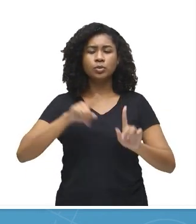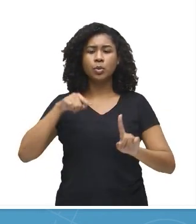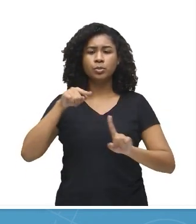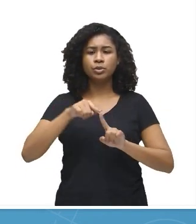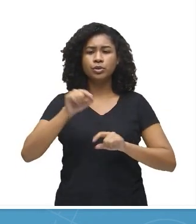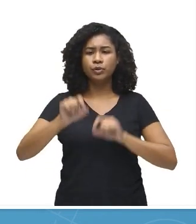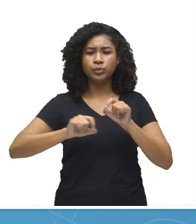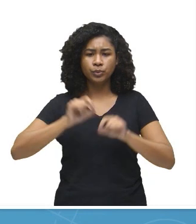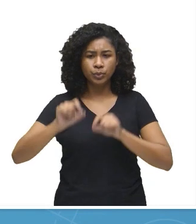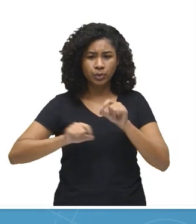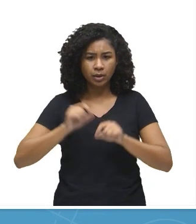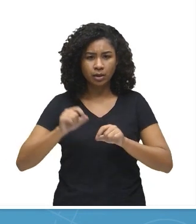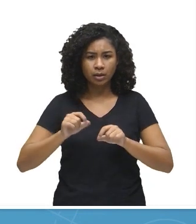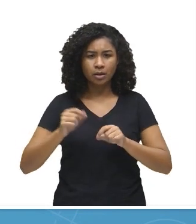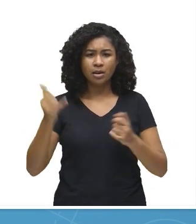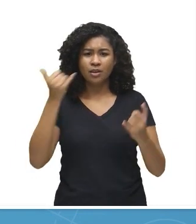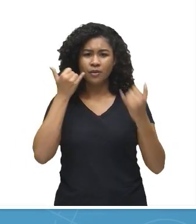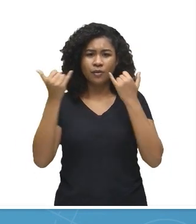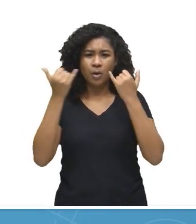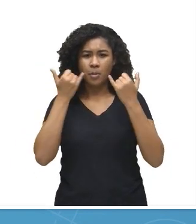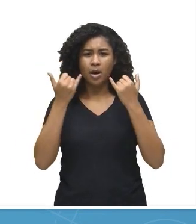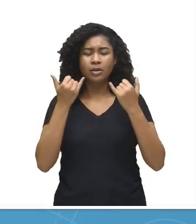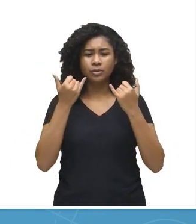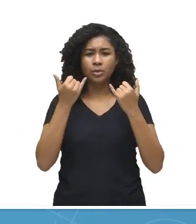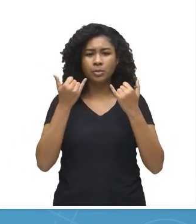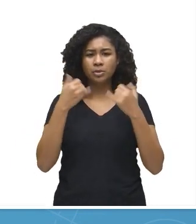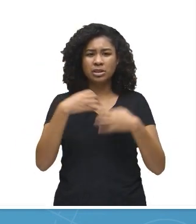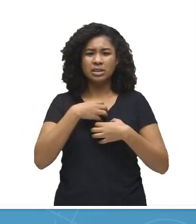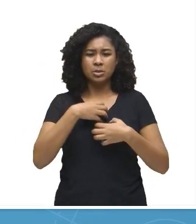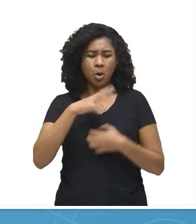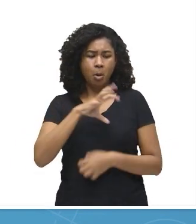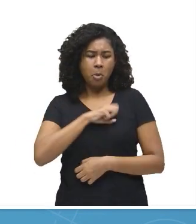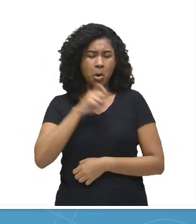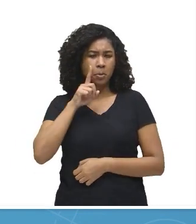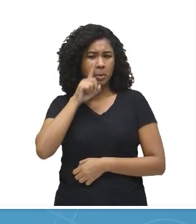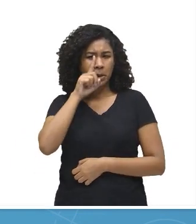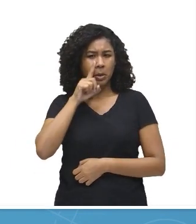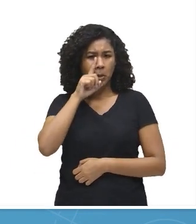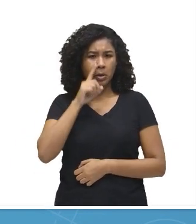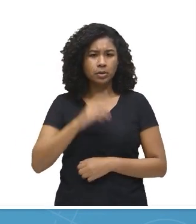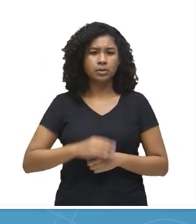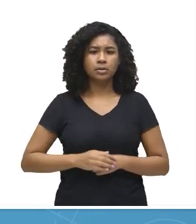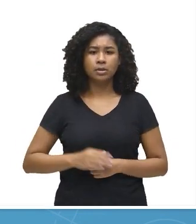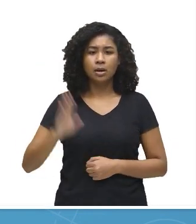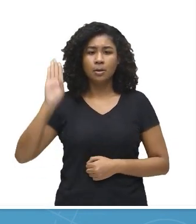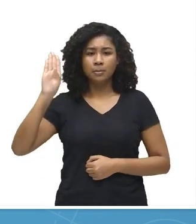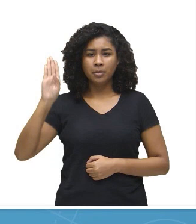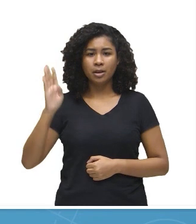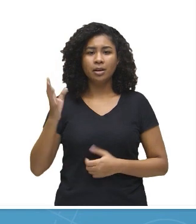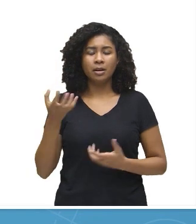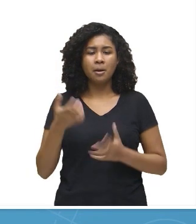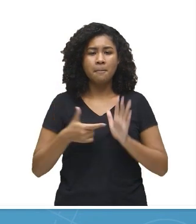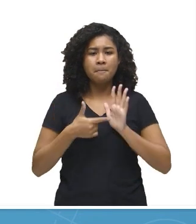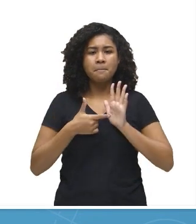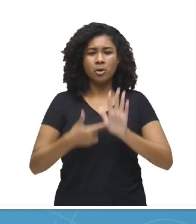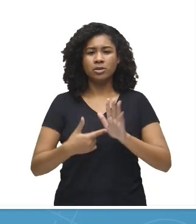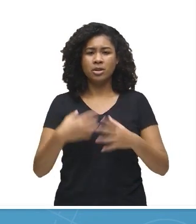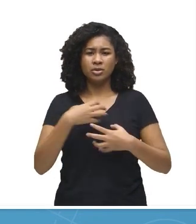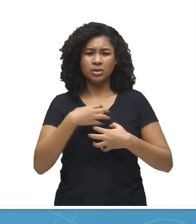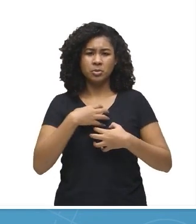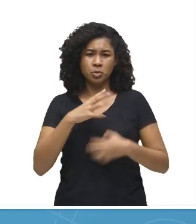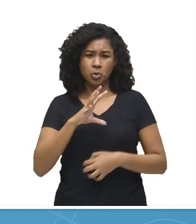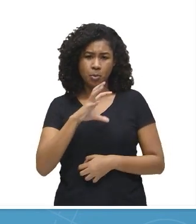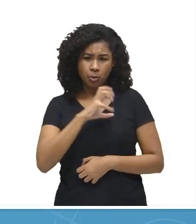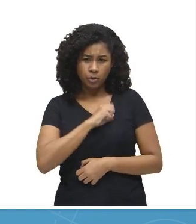de informar sobre os perigos do sentimento amoroso, a letra B, expressar o sentimento do eu lírico sobre o sentimento amoroso, a